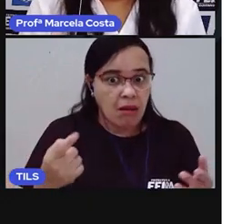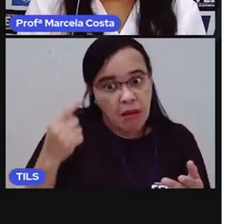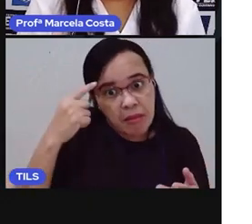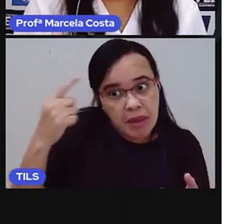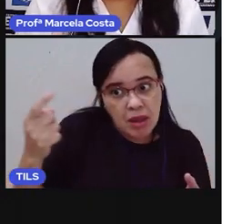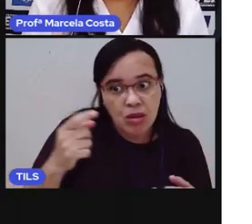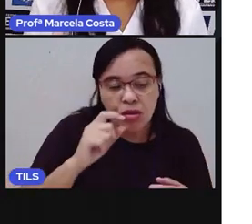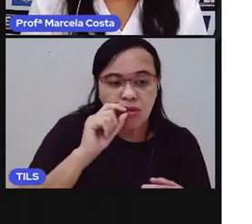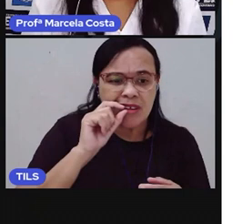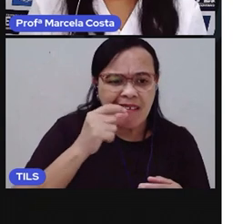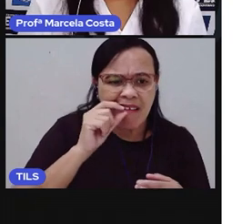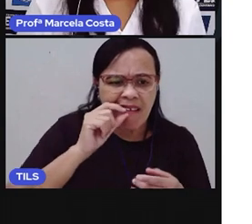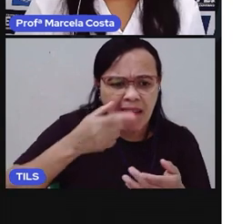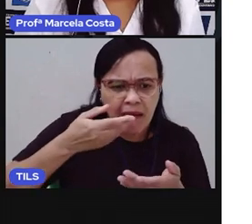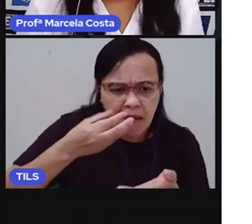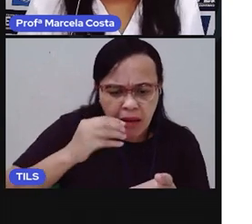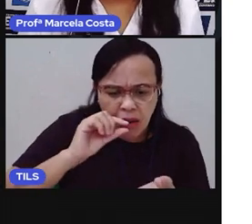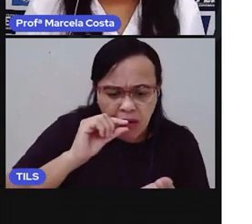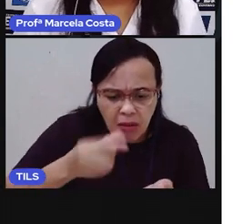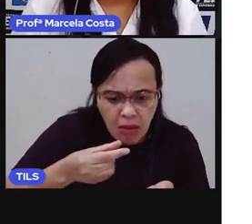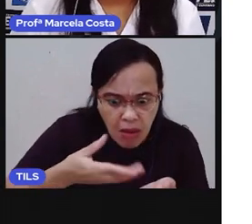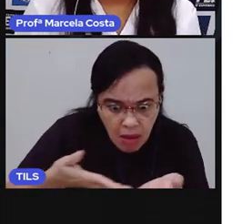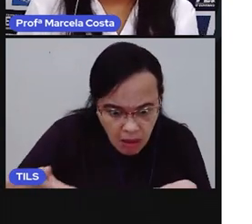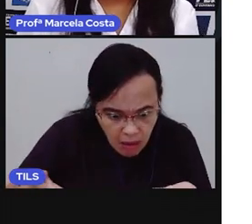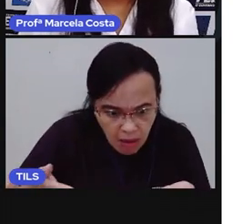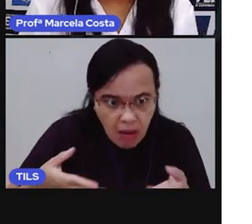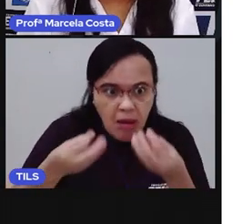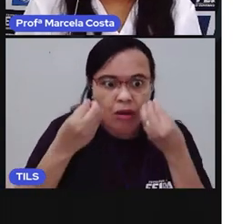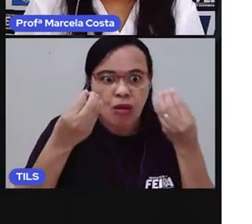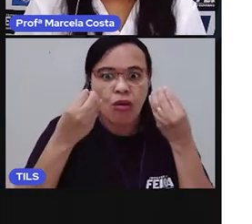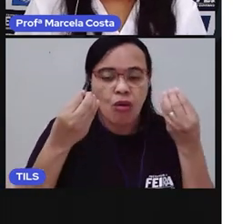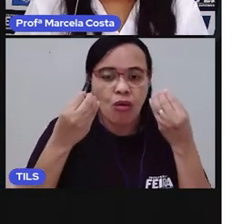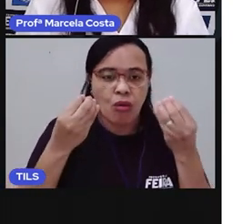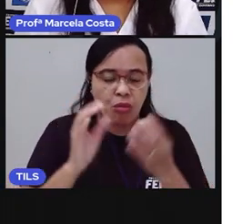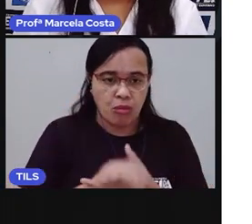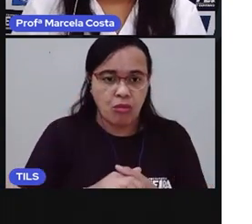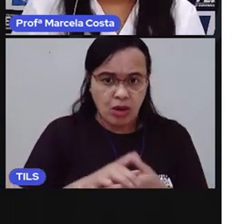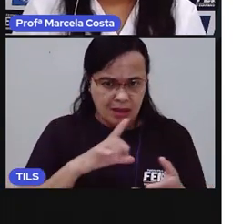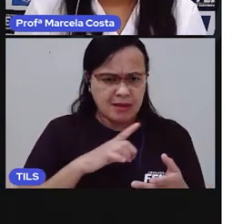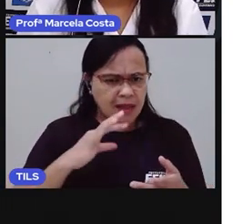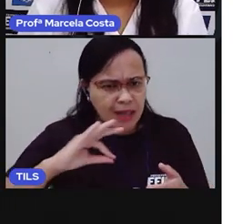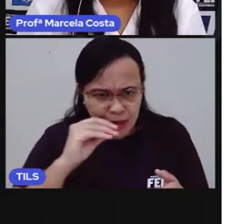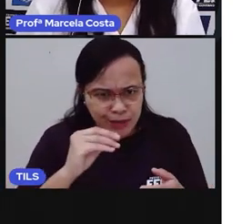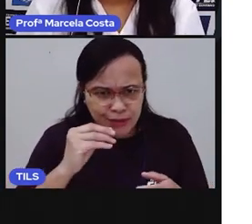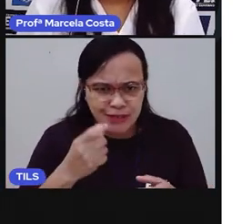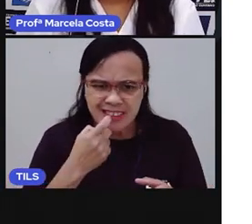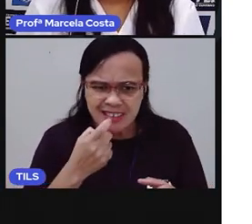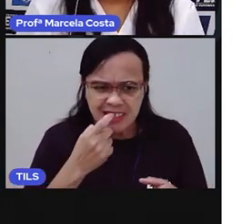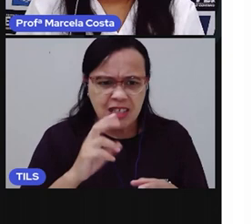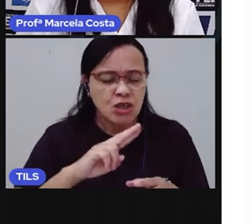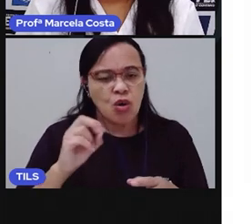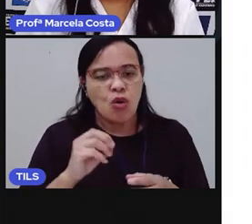dente Conta aí para mim Você tem todos os dentes da sua boca ou já perdeu algum